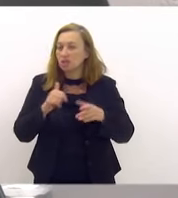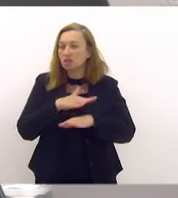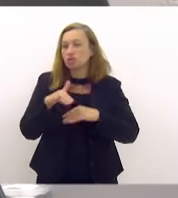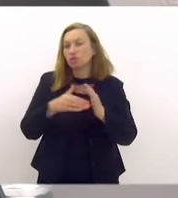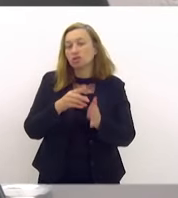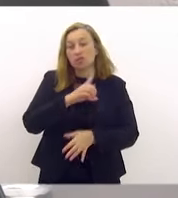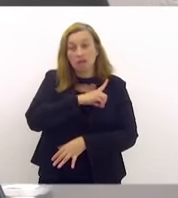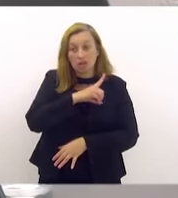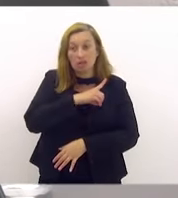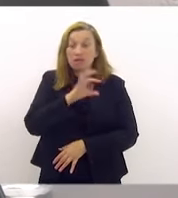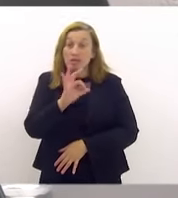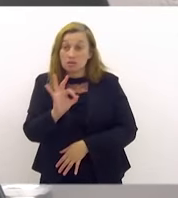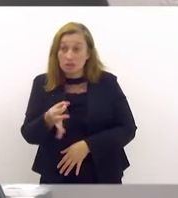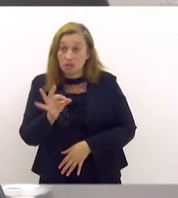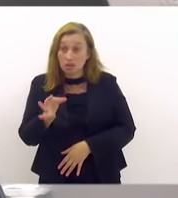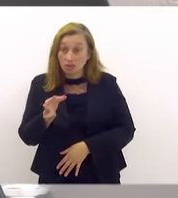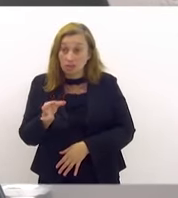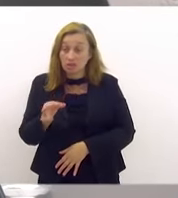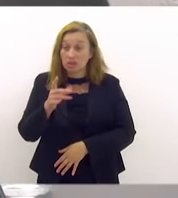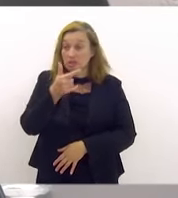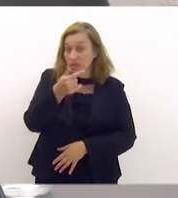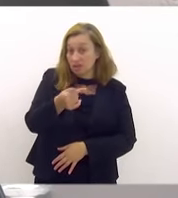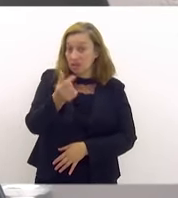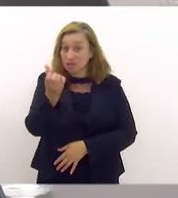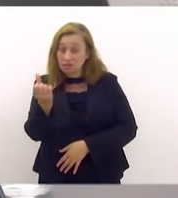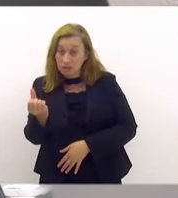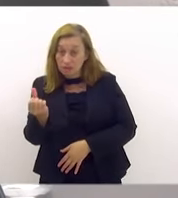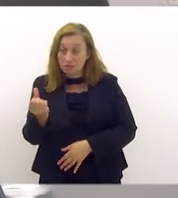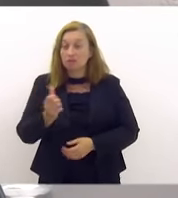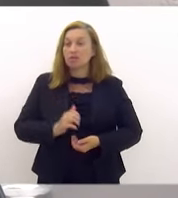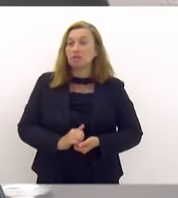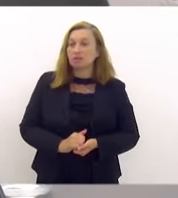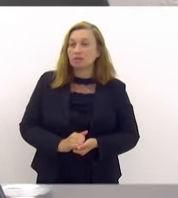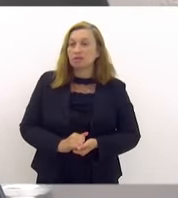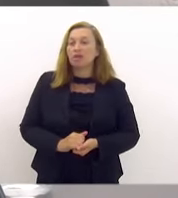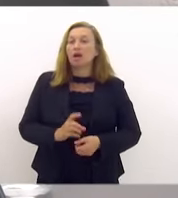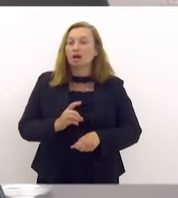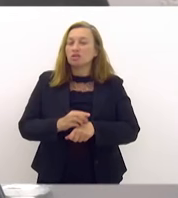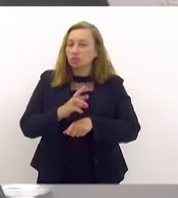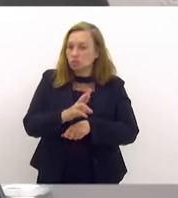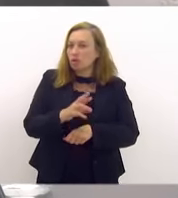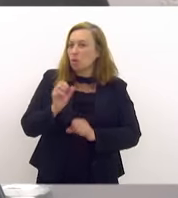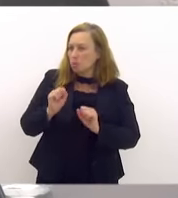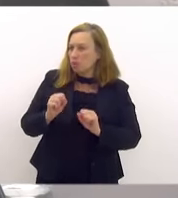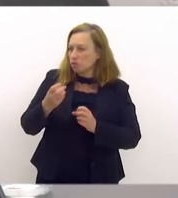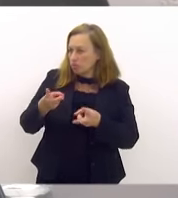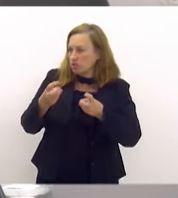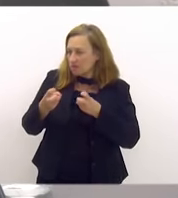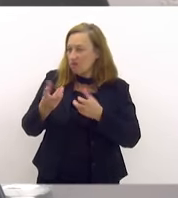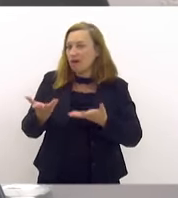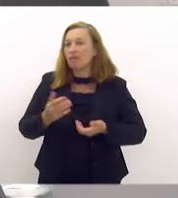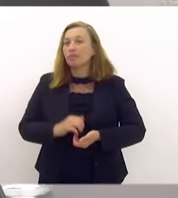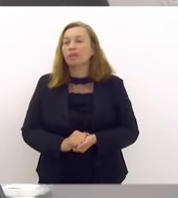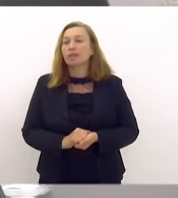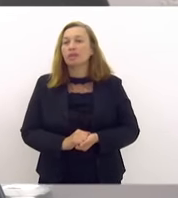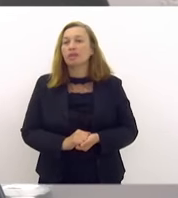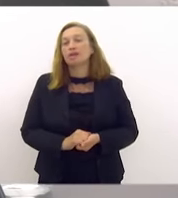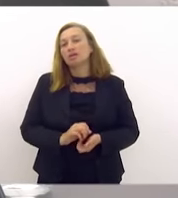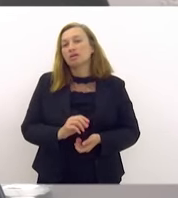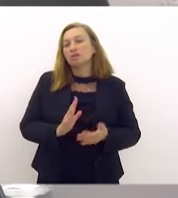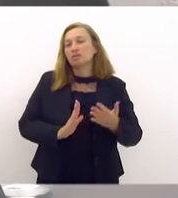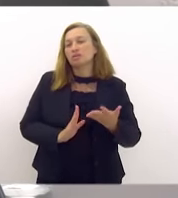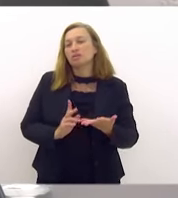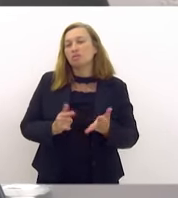delegacias certamente na 76 eh a doutora pode constatar isso isso por Óbvio